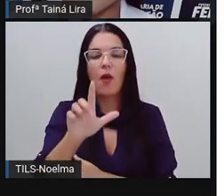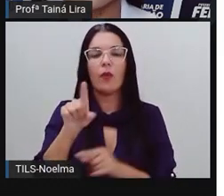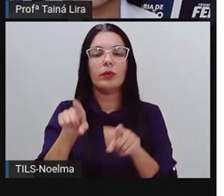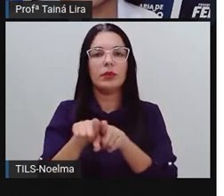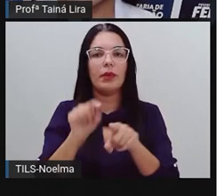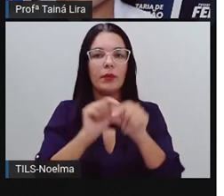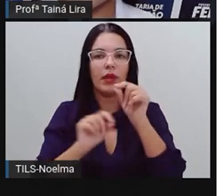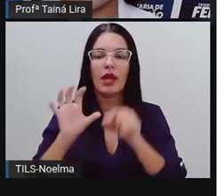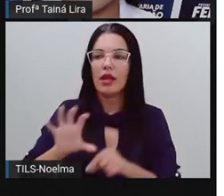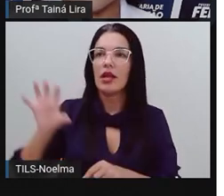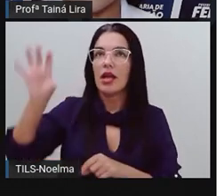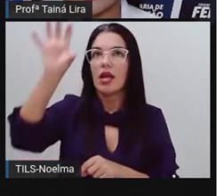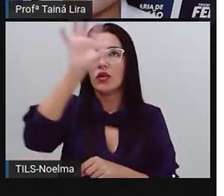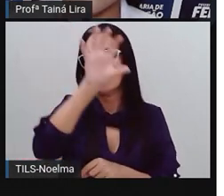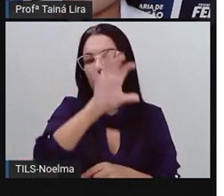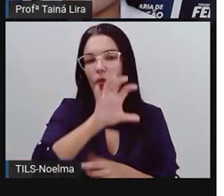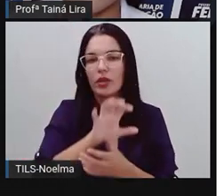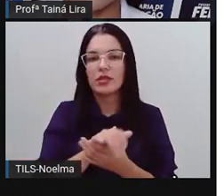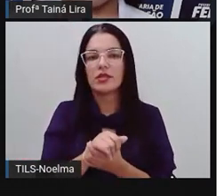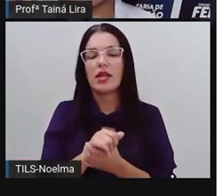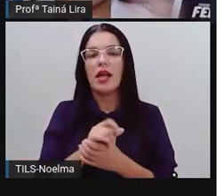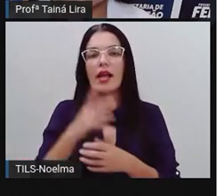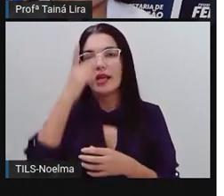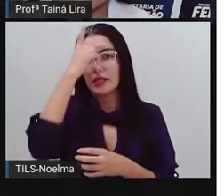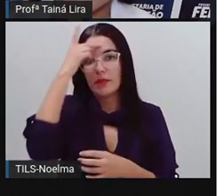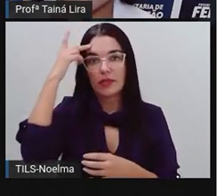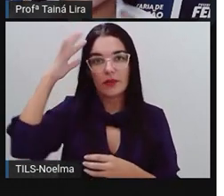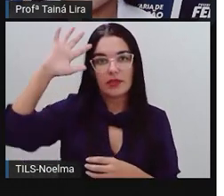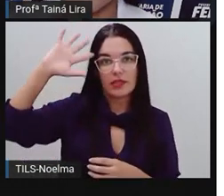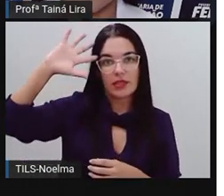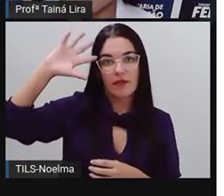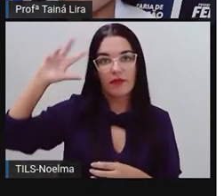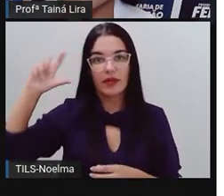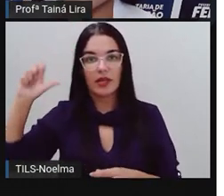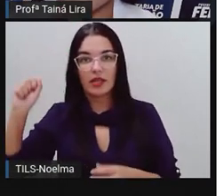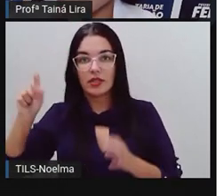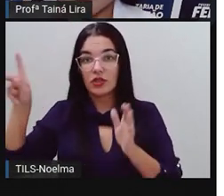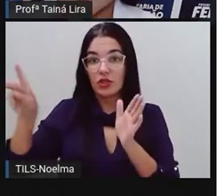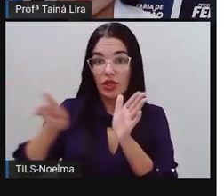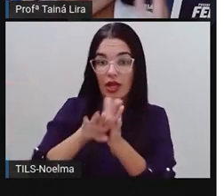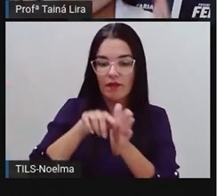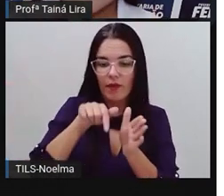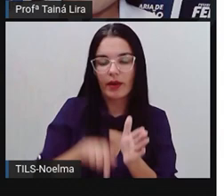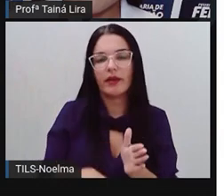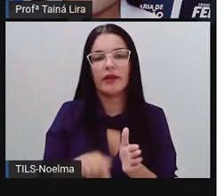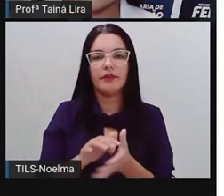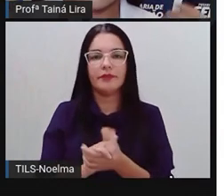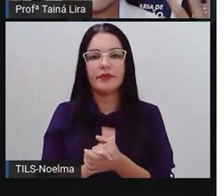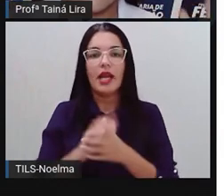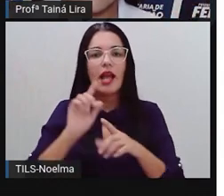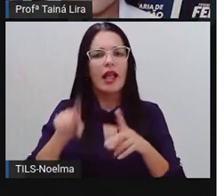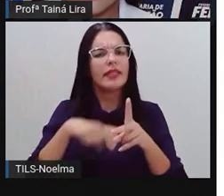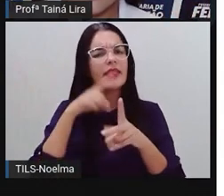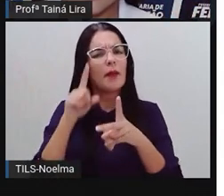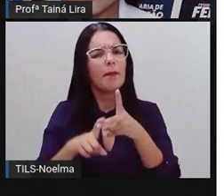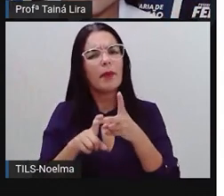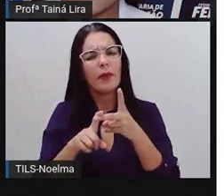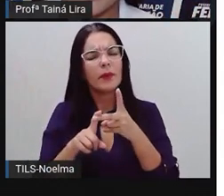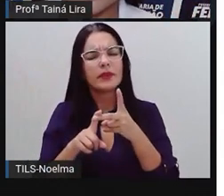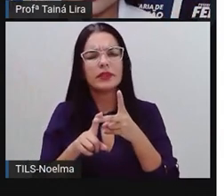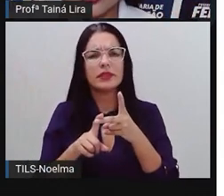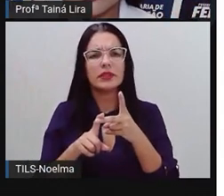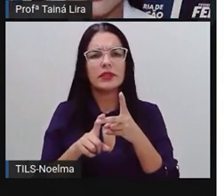regiões aí que que esses africanos fugiram por ter Quilombos tá bom e depois que